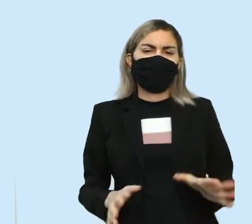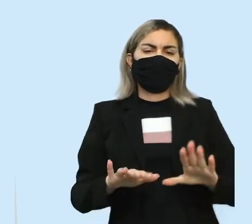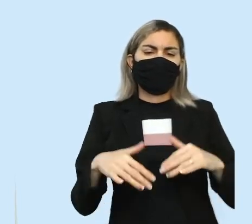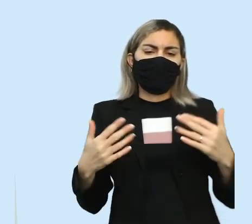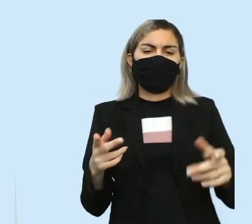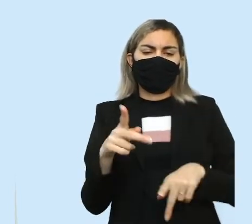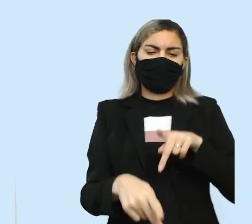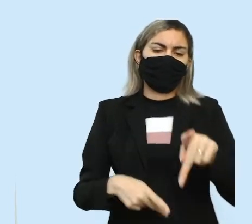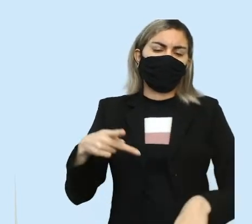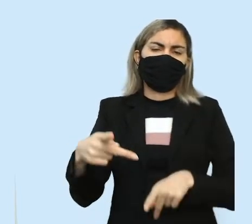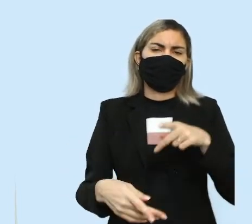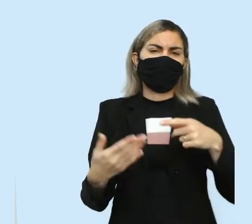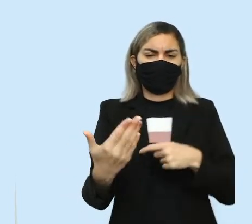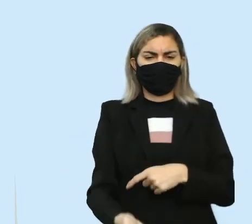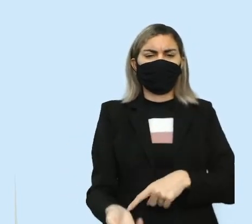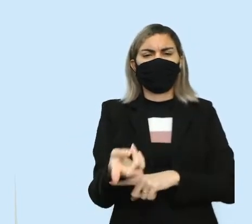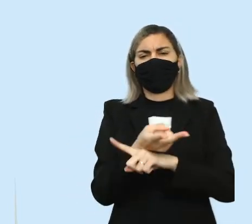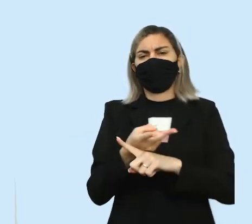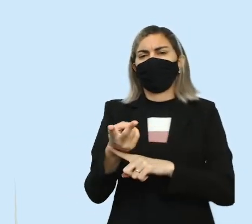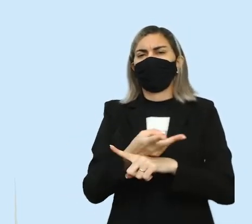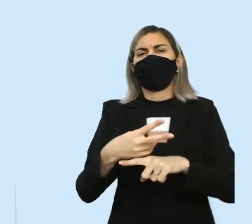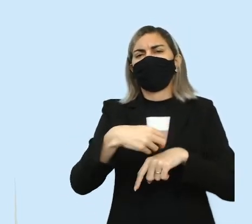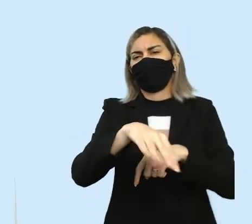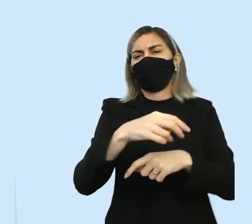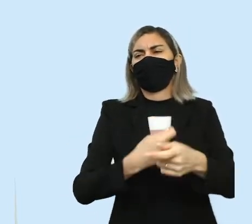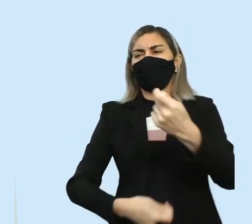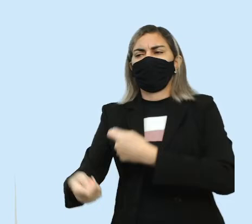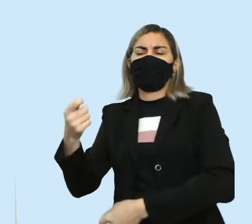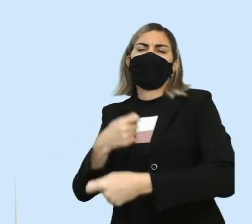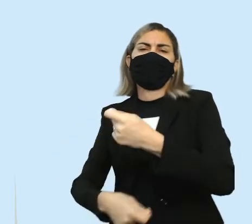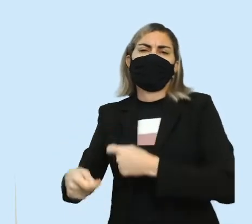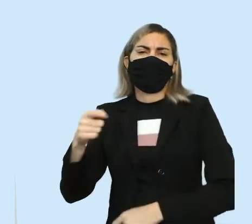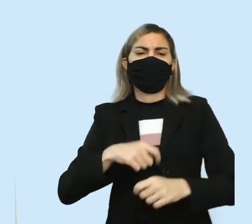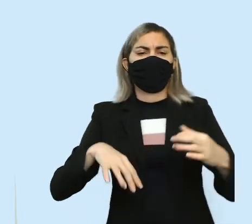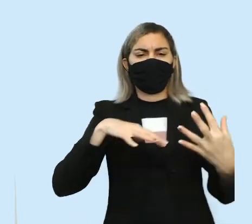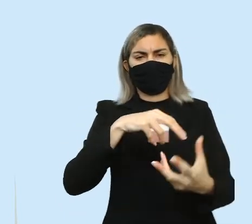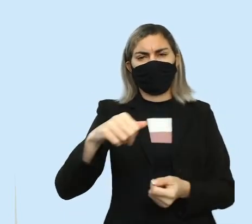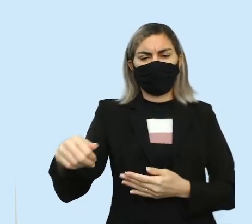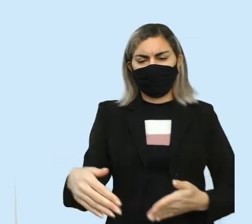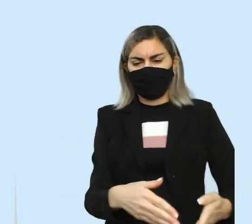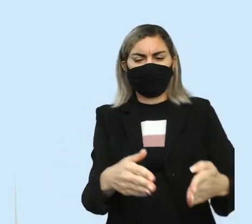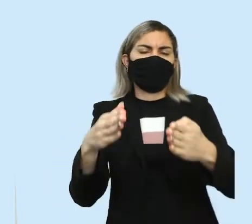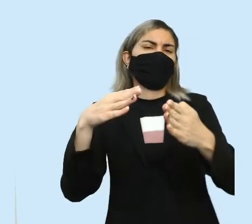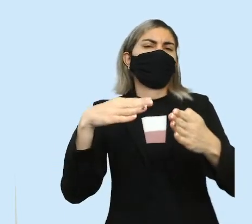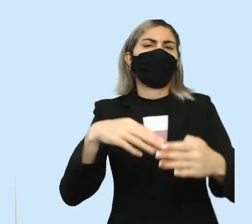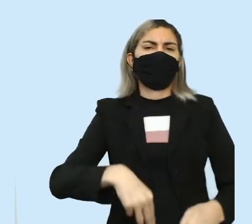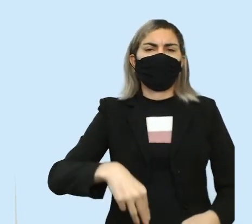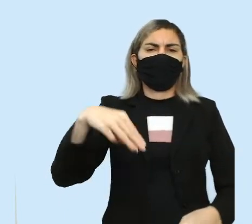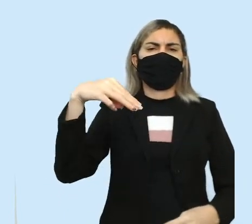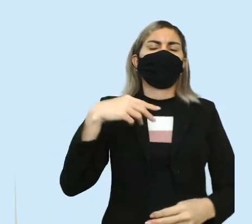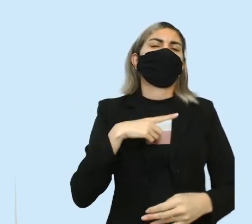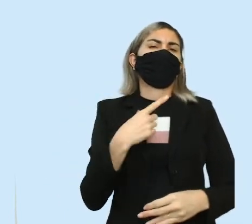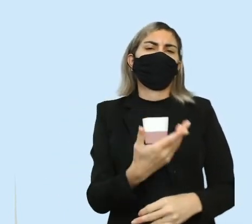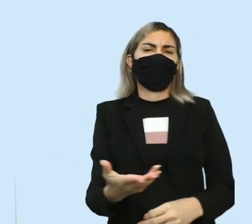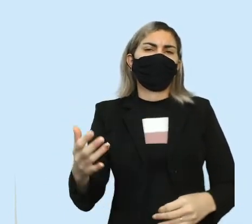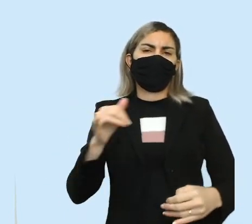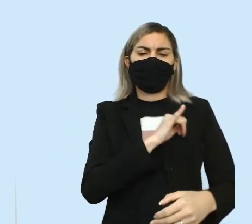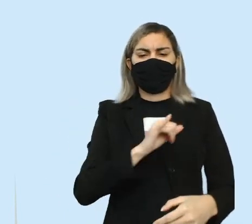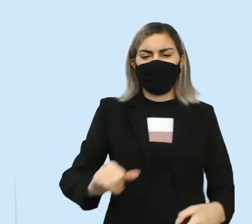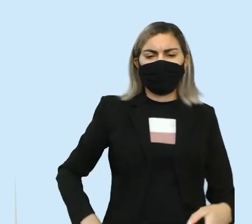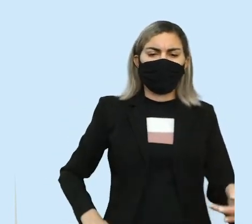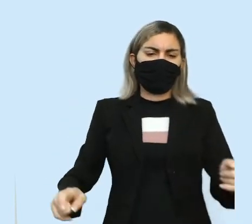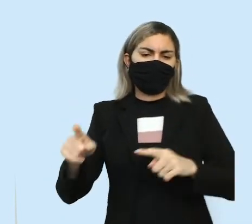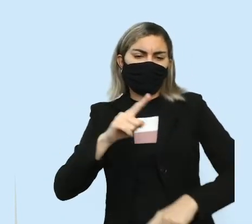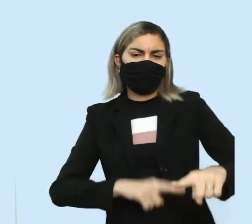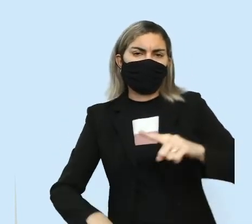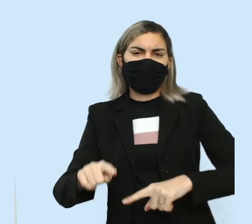o povo que seria aqui que buscavam e levavam mercadorias para toda a bacia do Mediterrâneo? Qual o povo que seria aqui seu império controlado